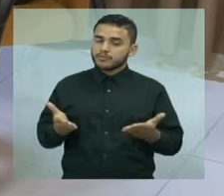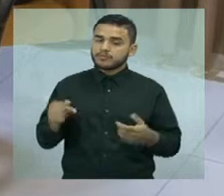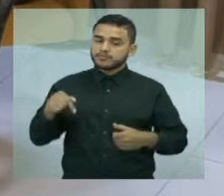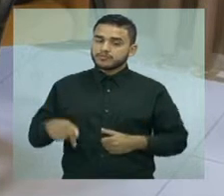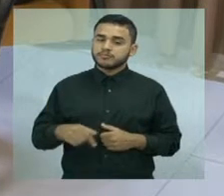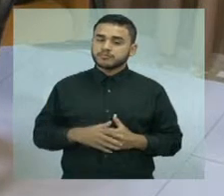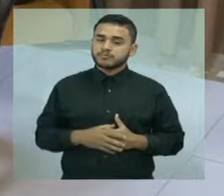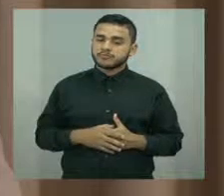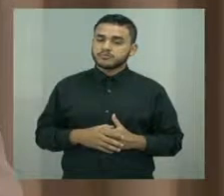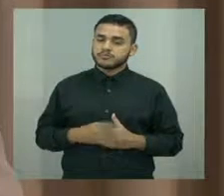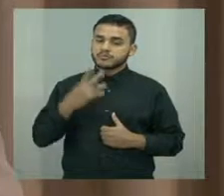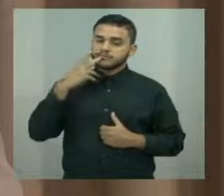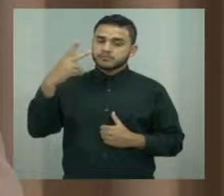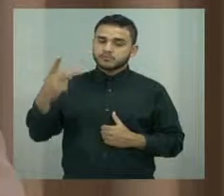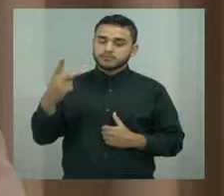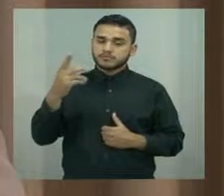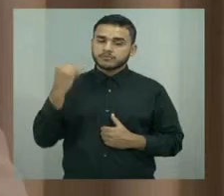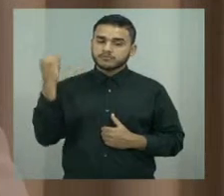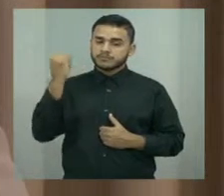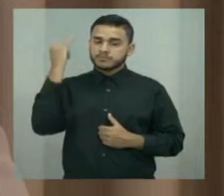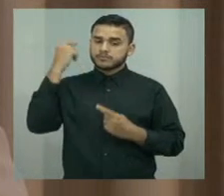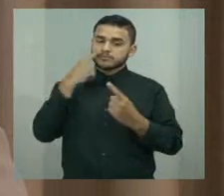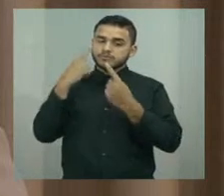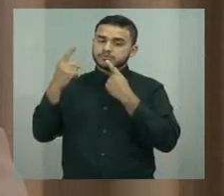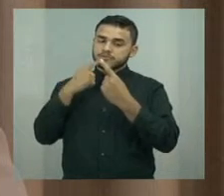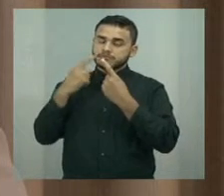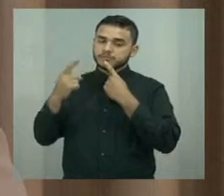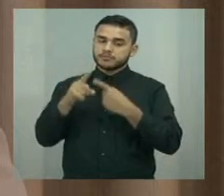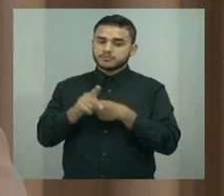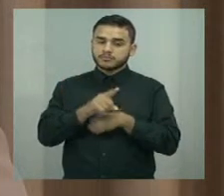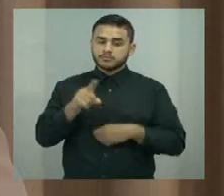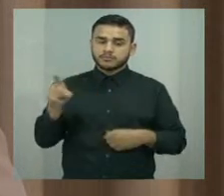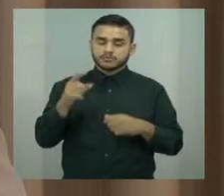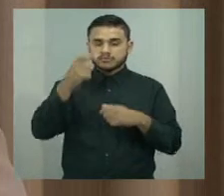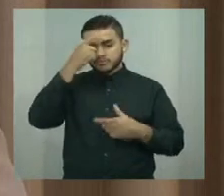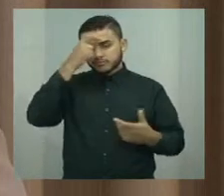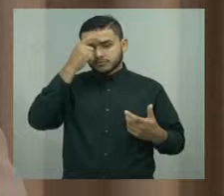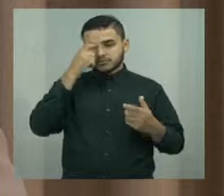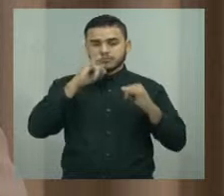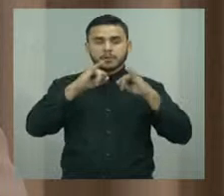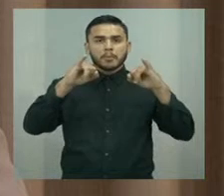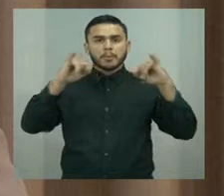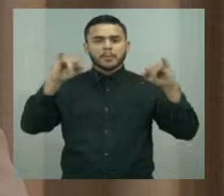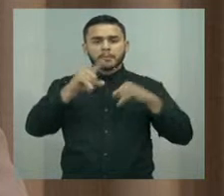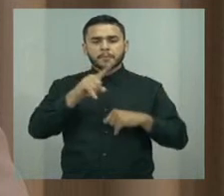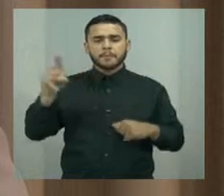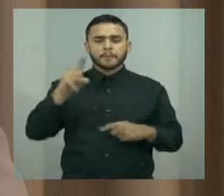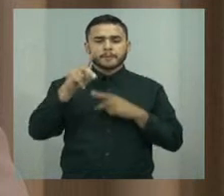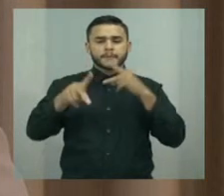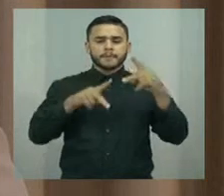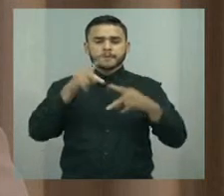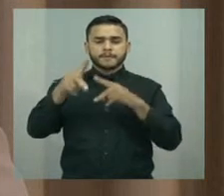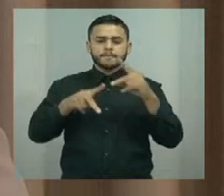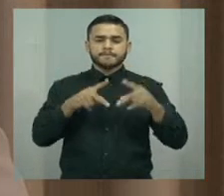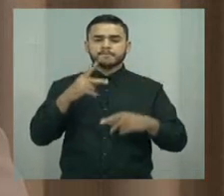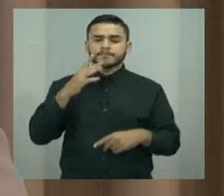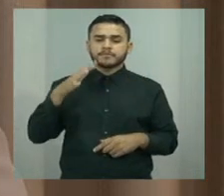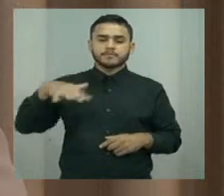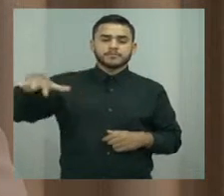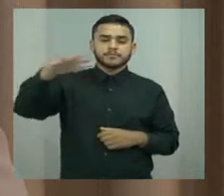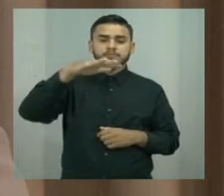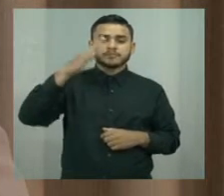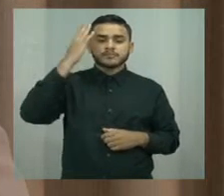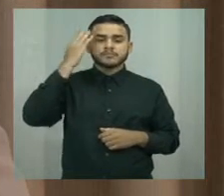E deixar aqui a importância, né, dessa conversa, para conscientizar e informar também a população de maneira geral